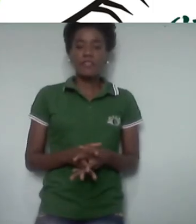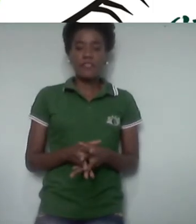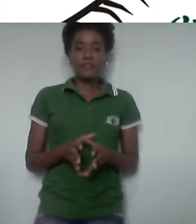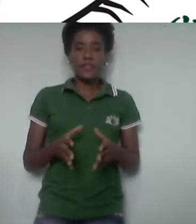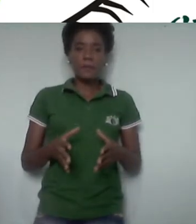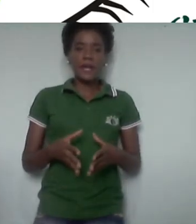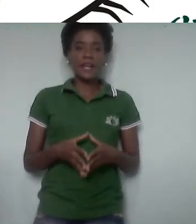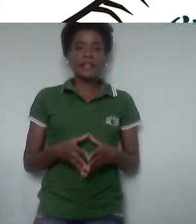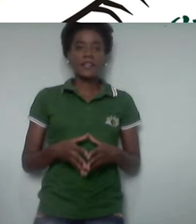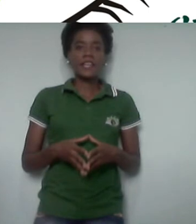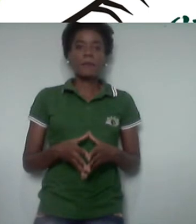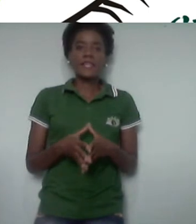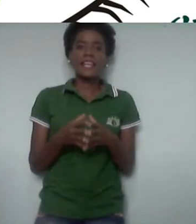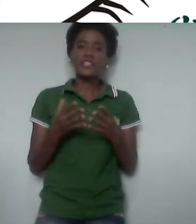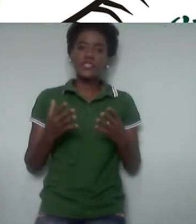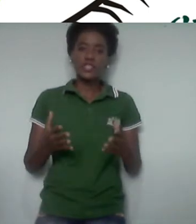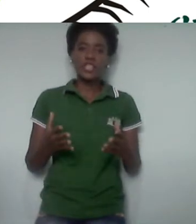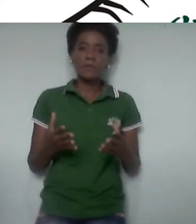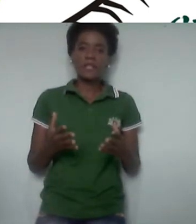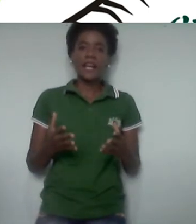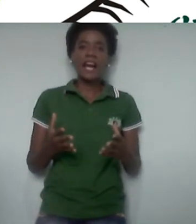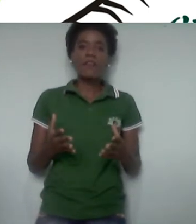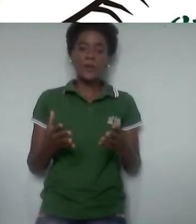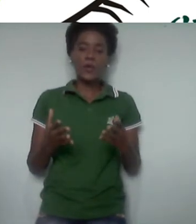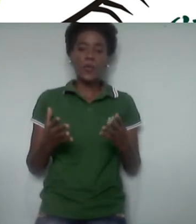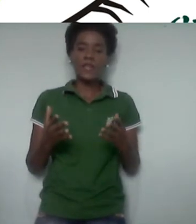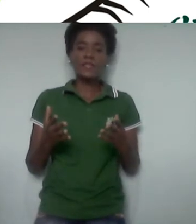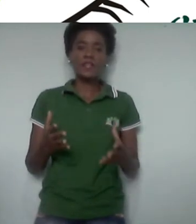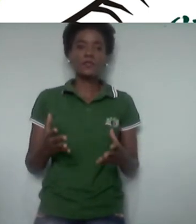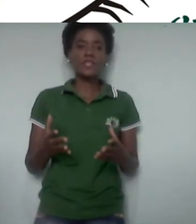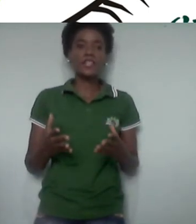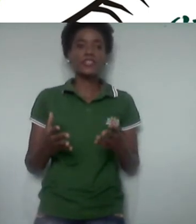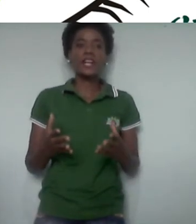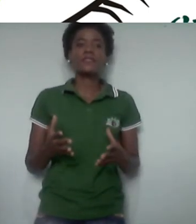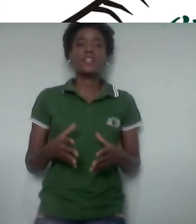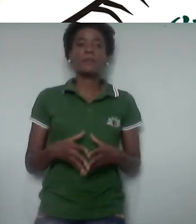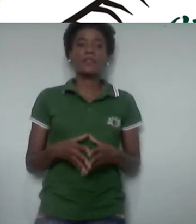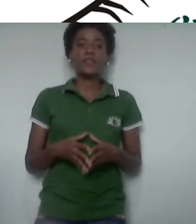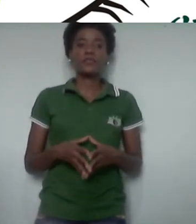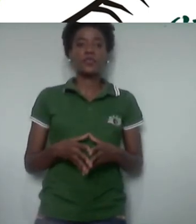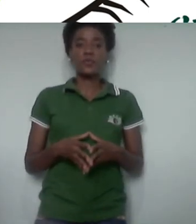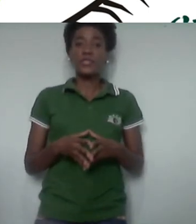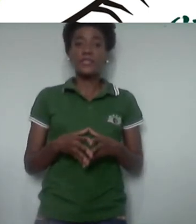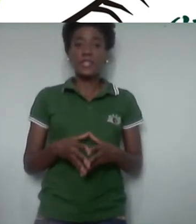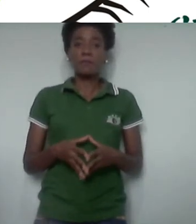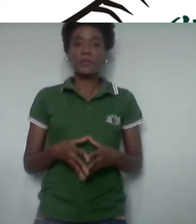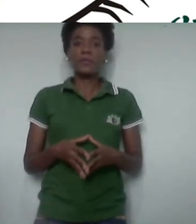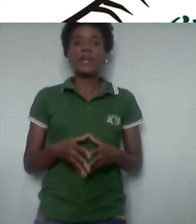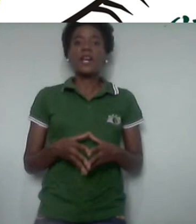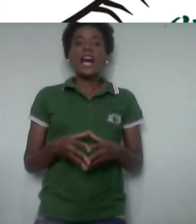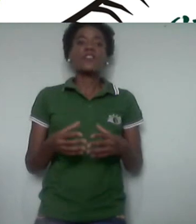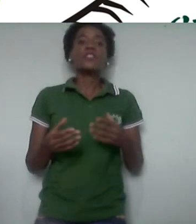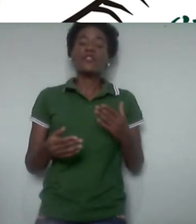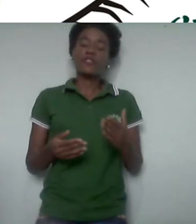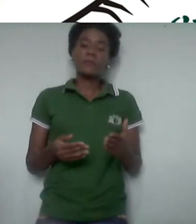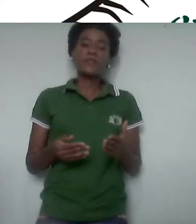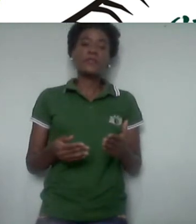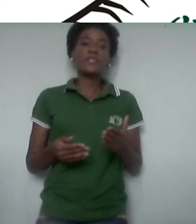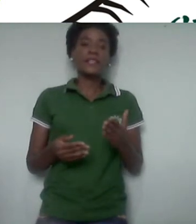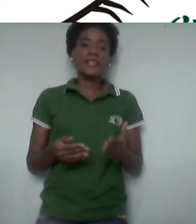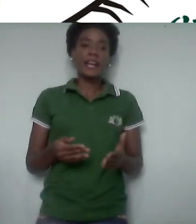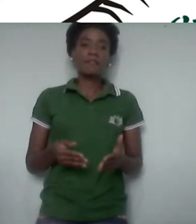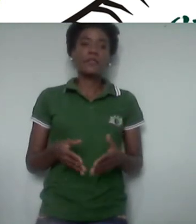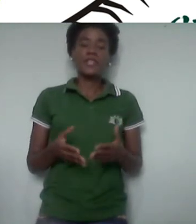é possível afirmar que, apesar de tímida, há uma preocupação dos candidatos a prefeito do município ao